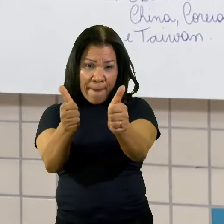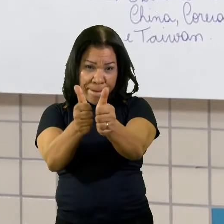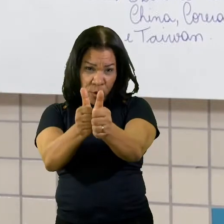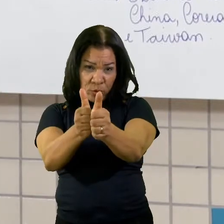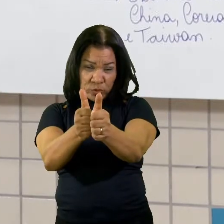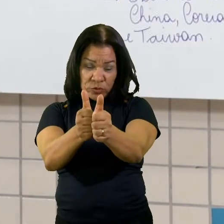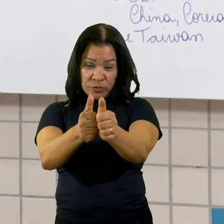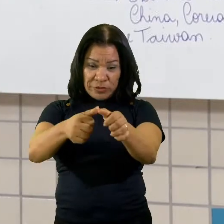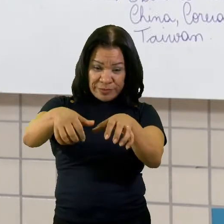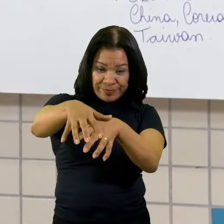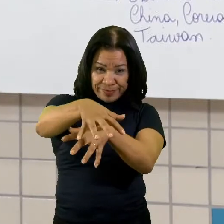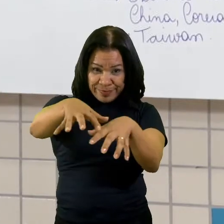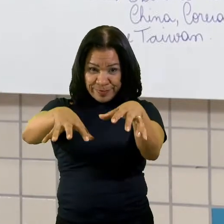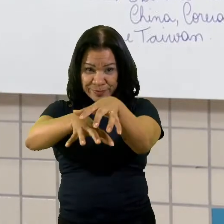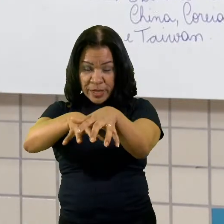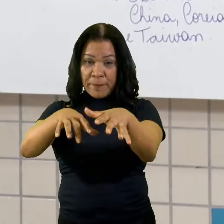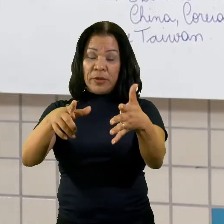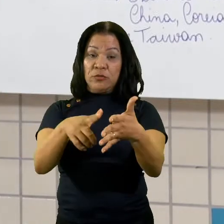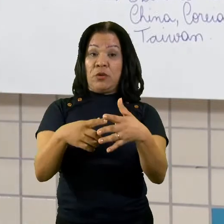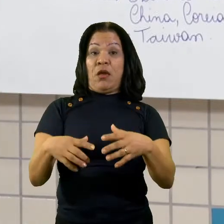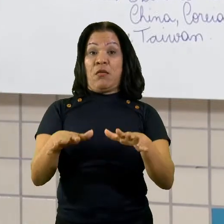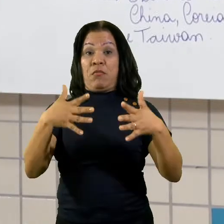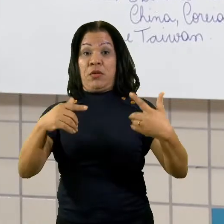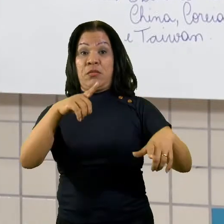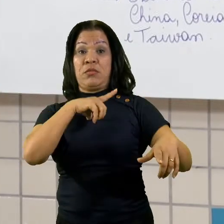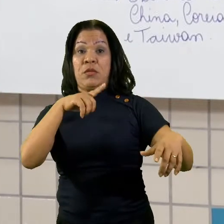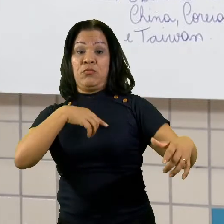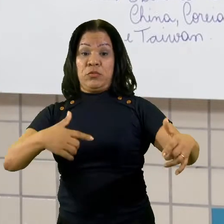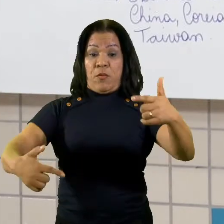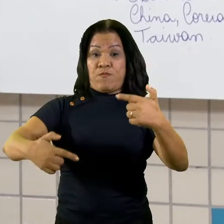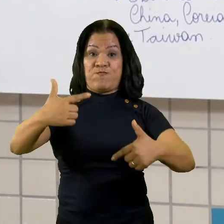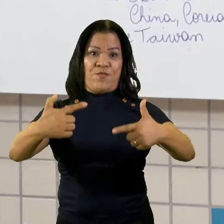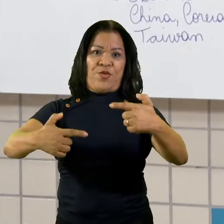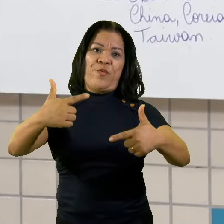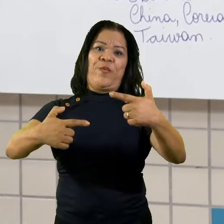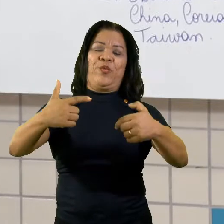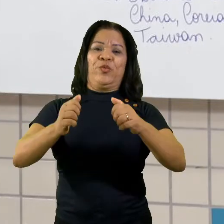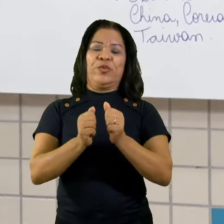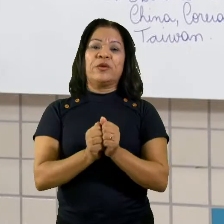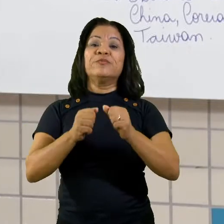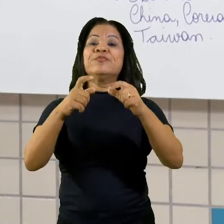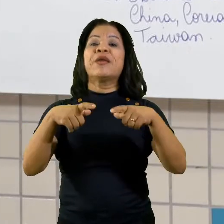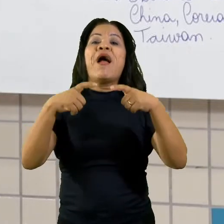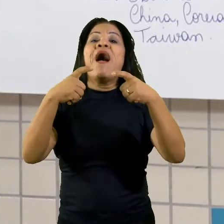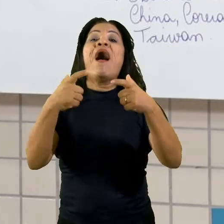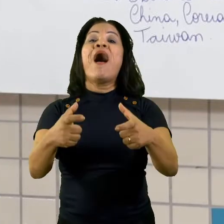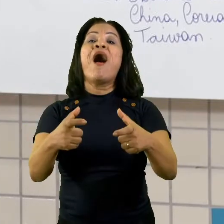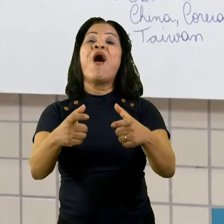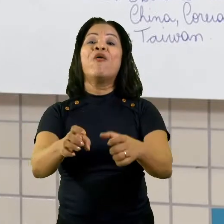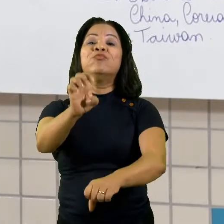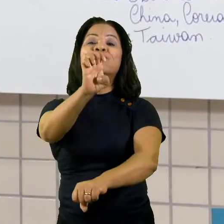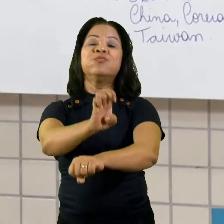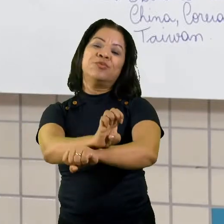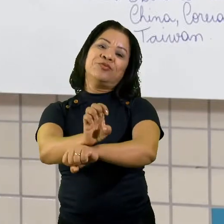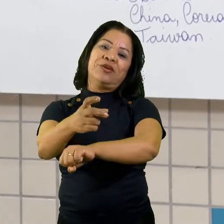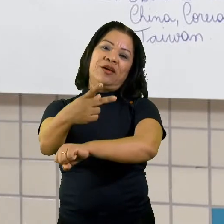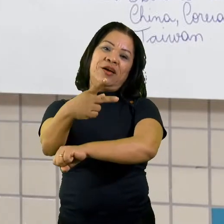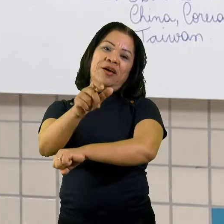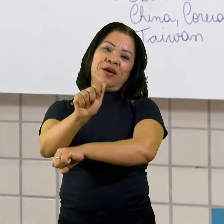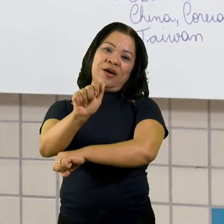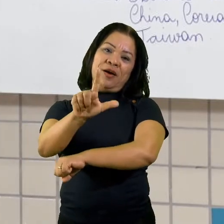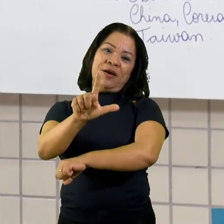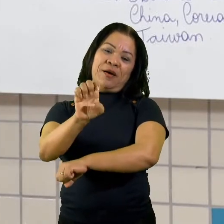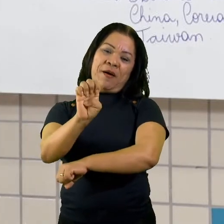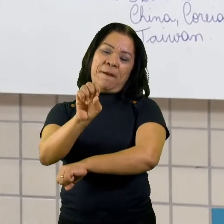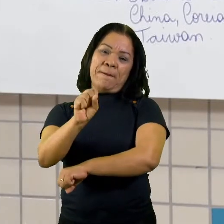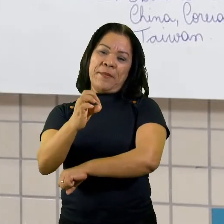Então, existe uma disputa pelo local de onde será formado o Estado da Palestina. Então, existe